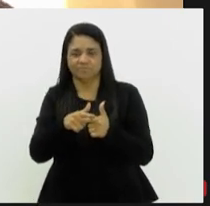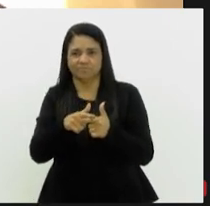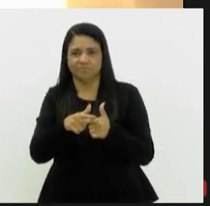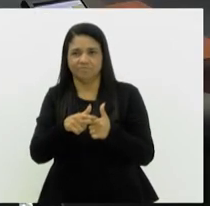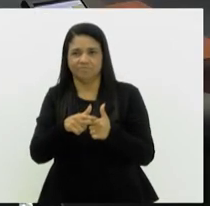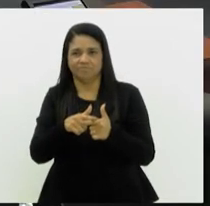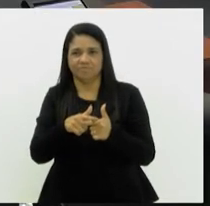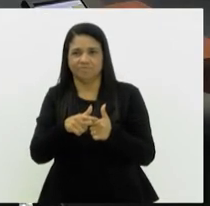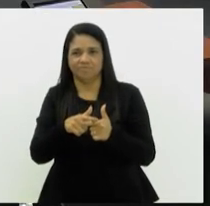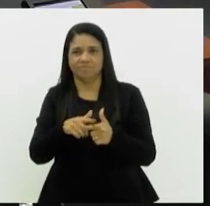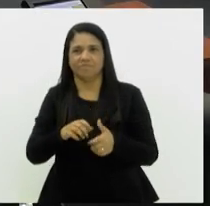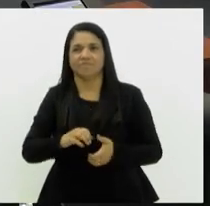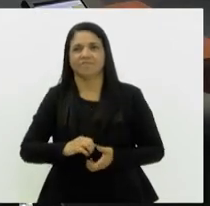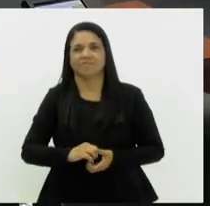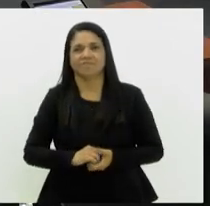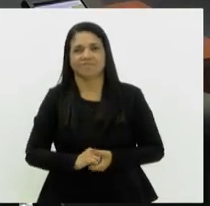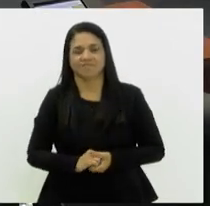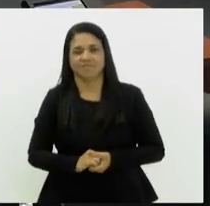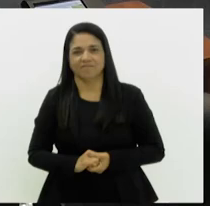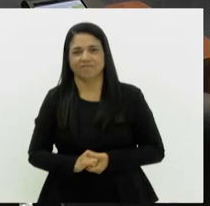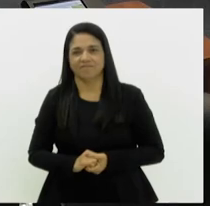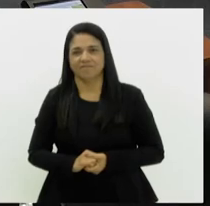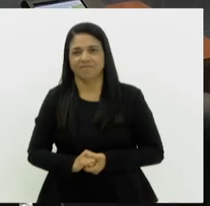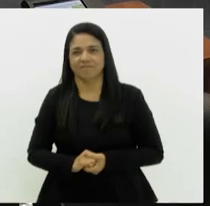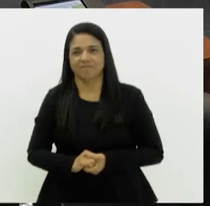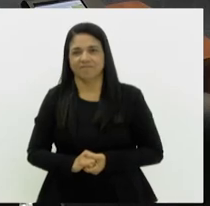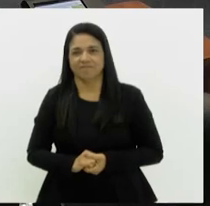Seu microfone fechou, deputado, na sua conclusão.